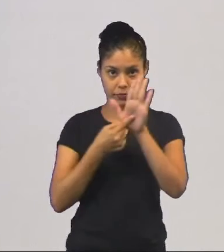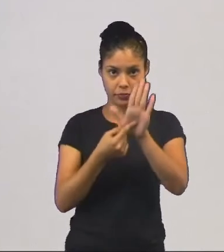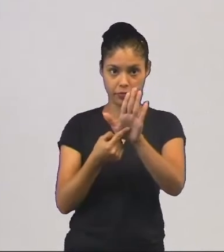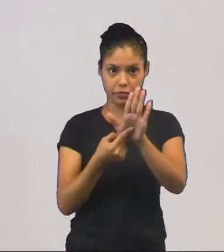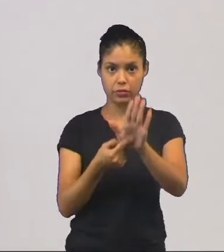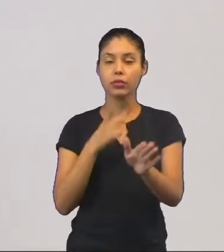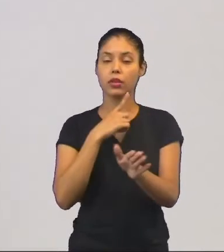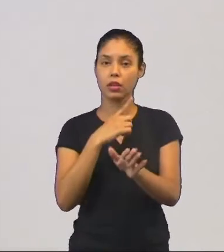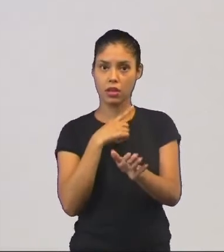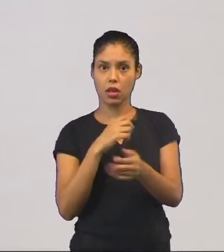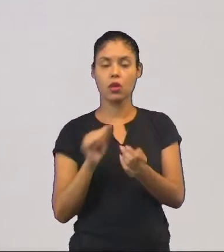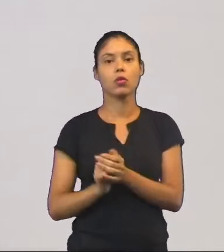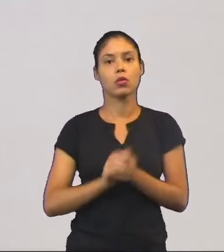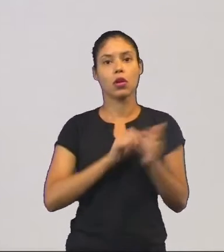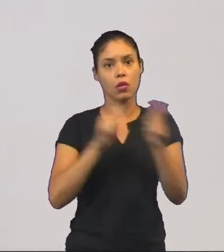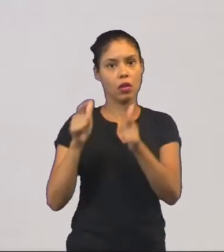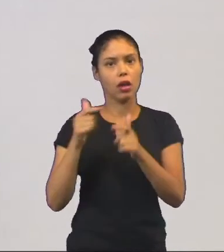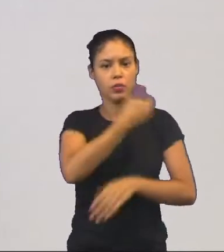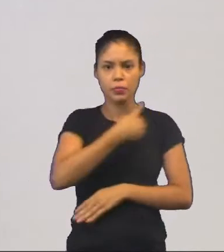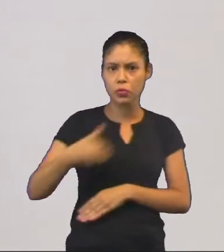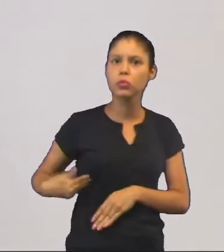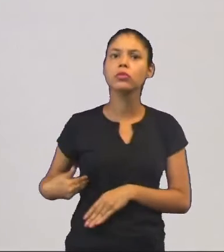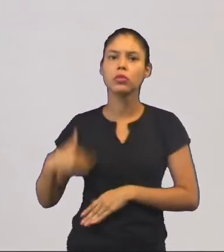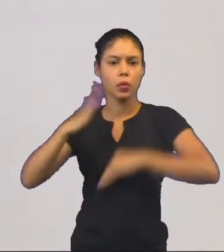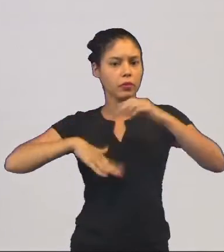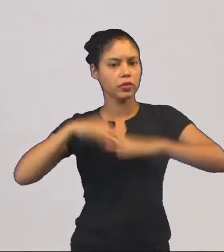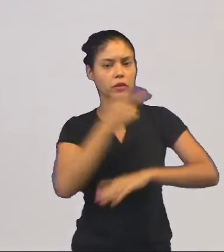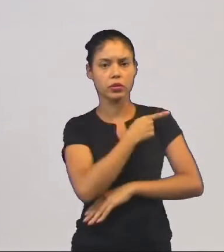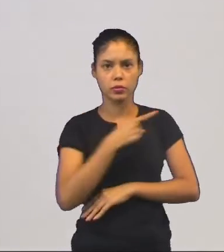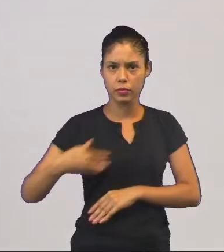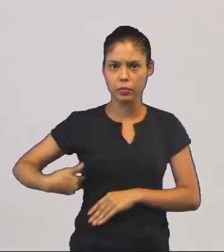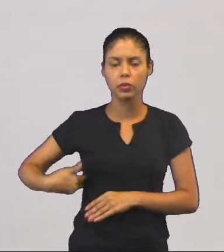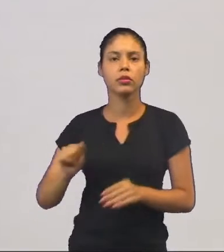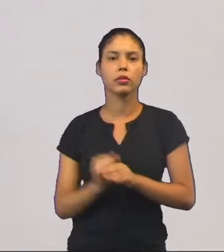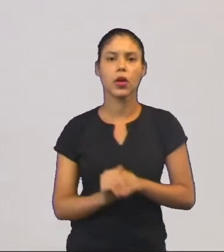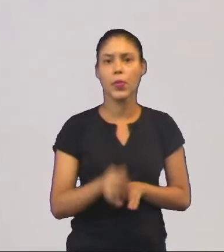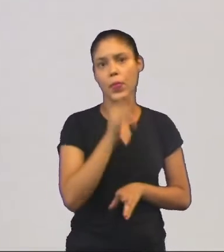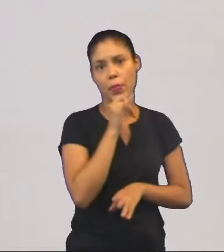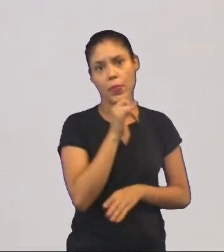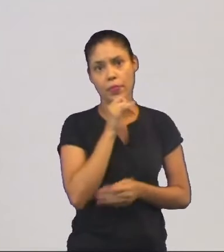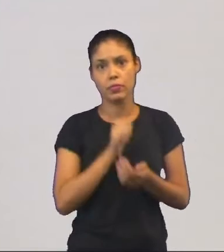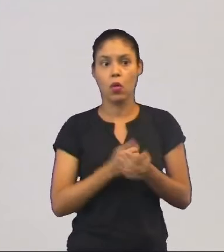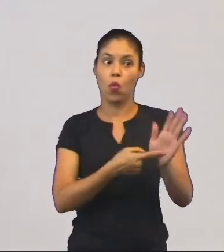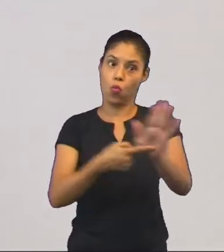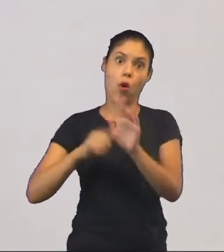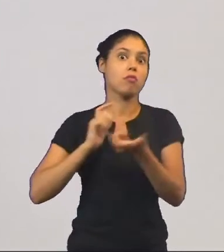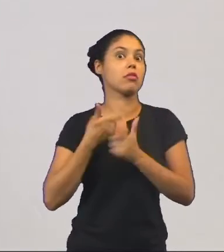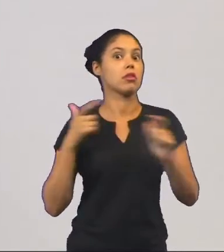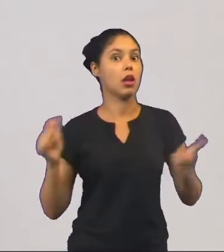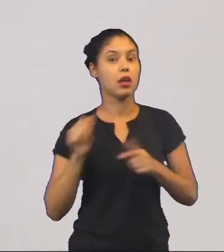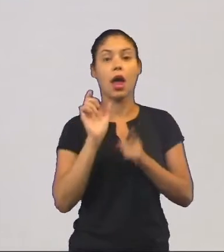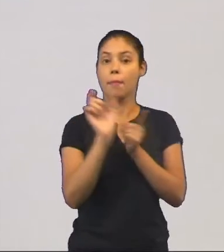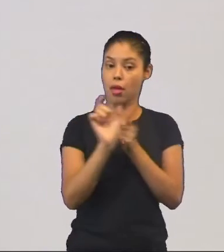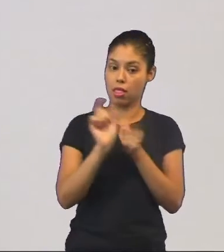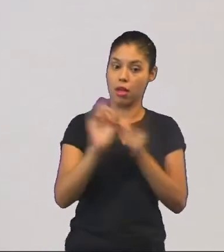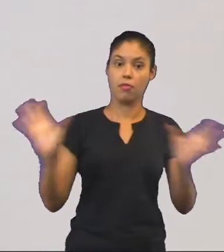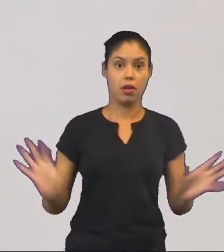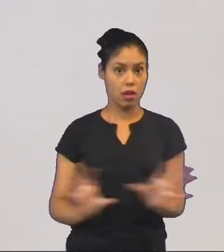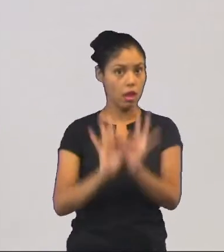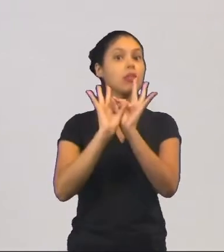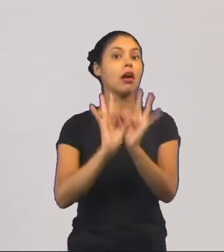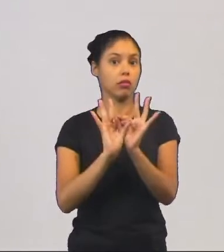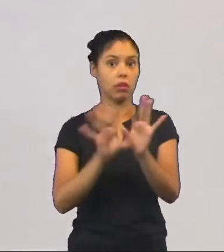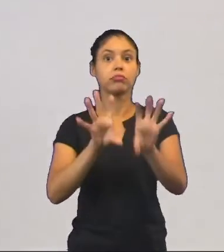que ocupam determinados cargos públicos, principalmente aqueles cargos públicos de grande destaque. A palavra também se associa